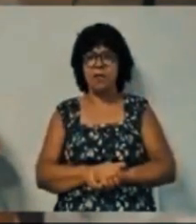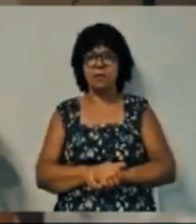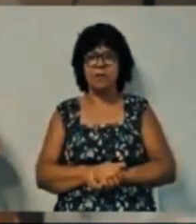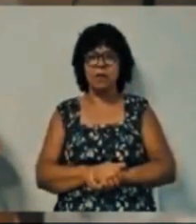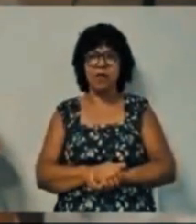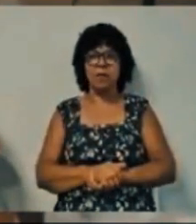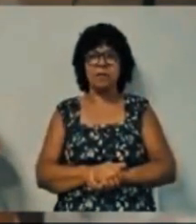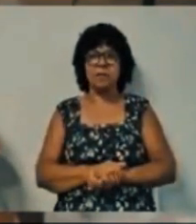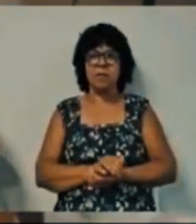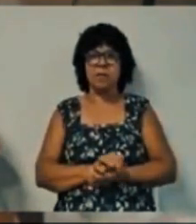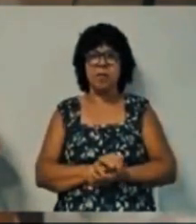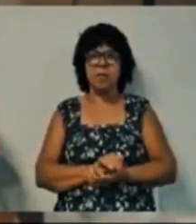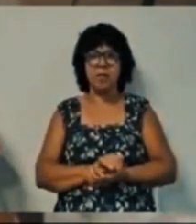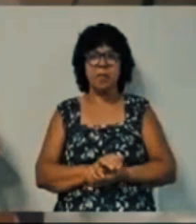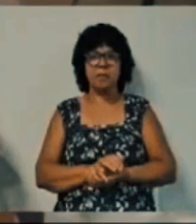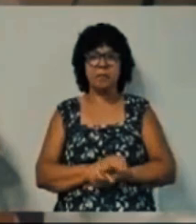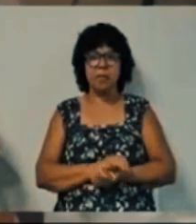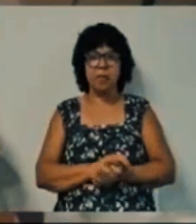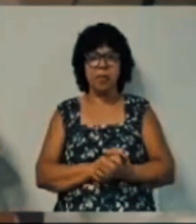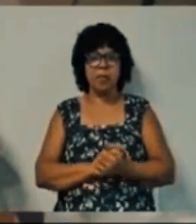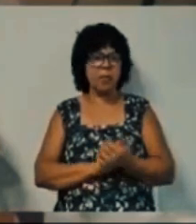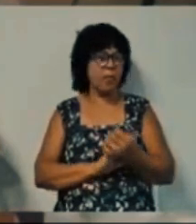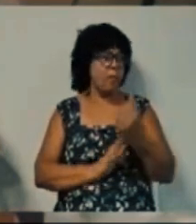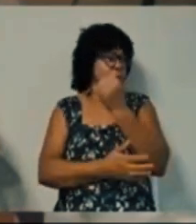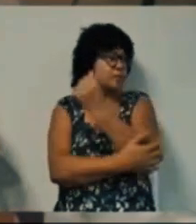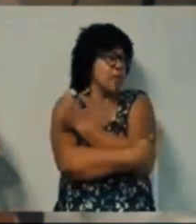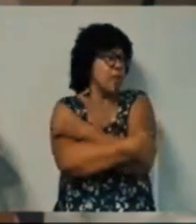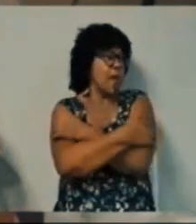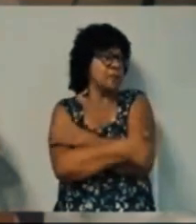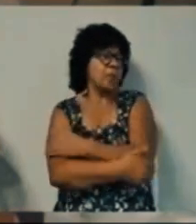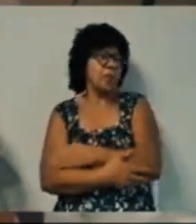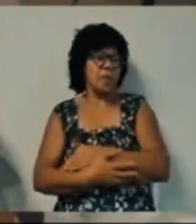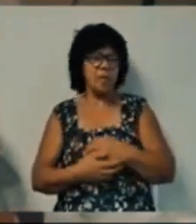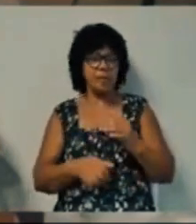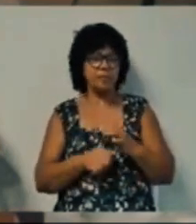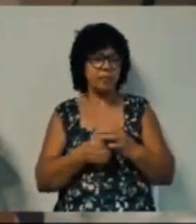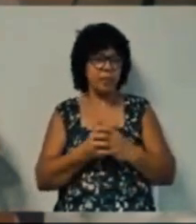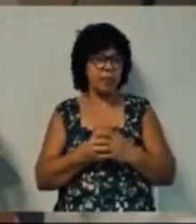Mas antes de Ele trabalhar através de ti, Ele quer trabalhar em ti.